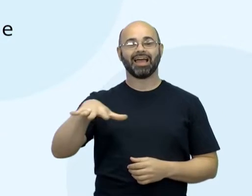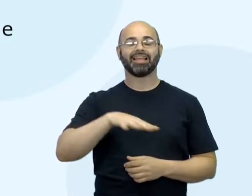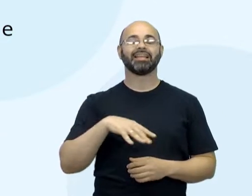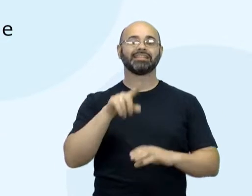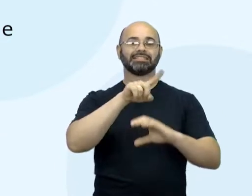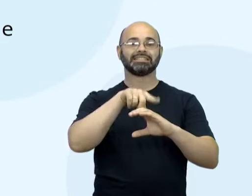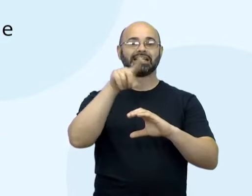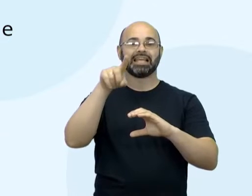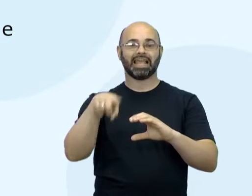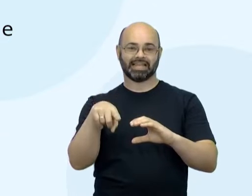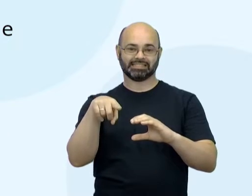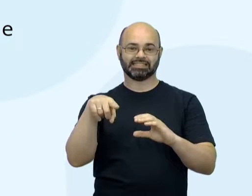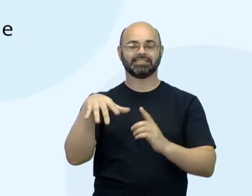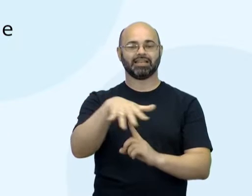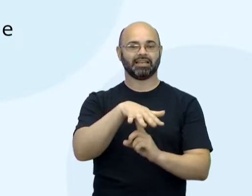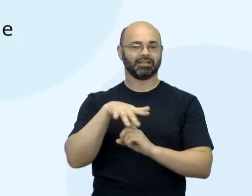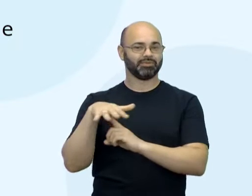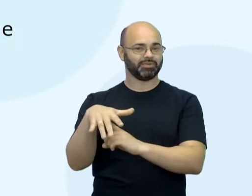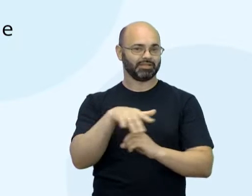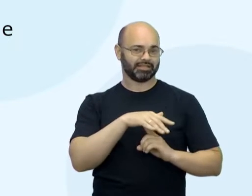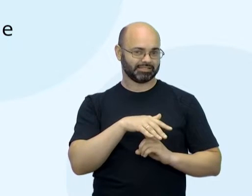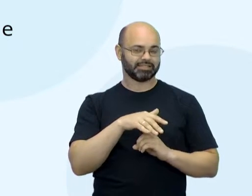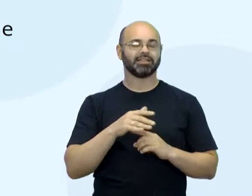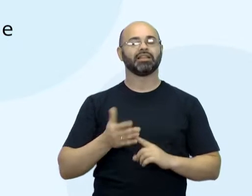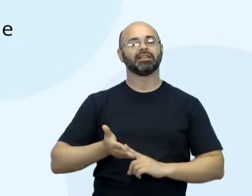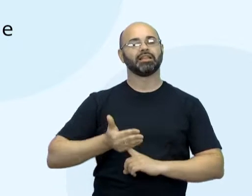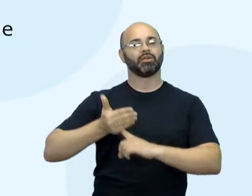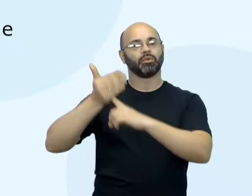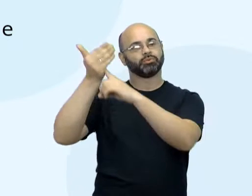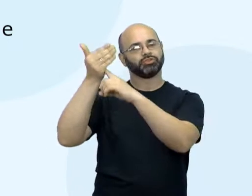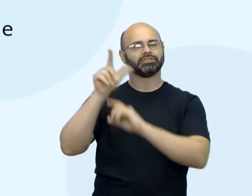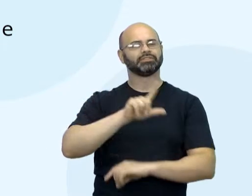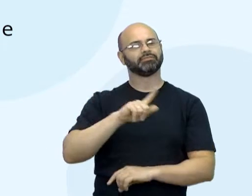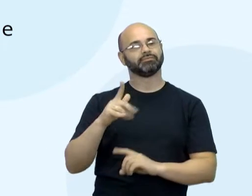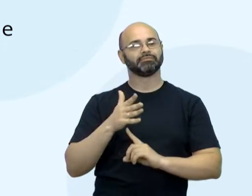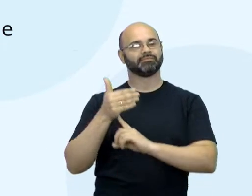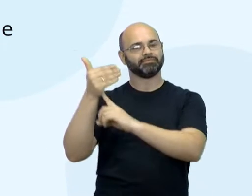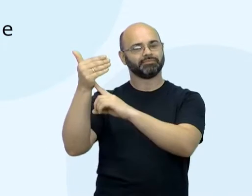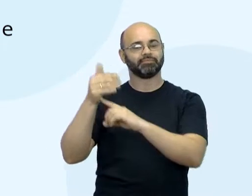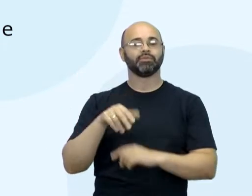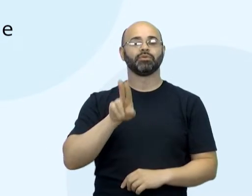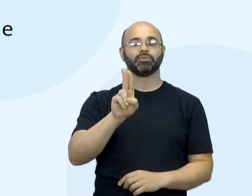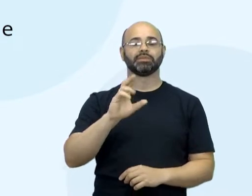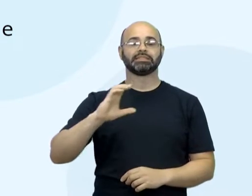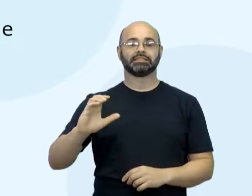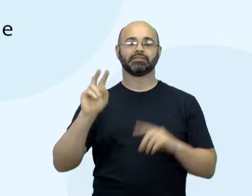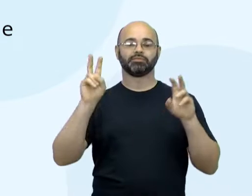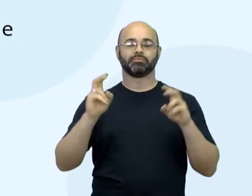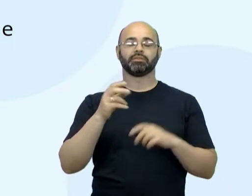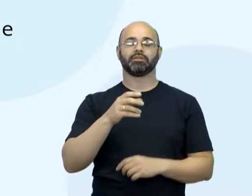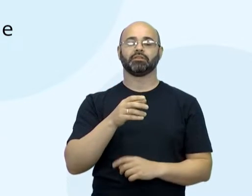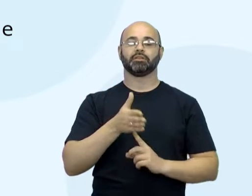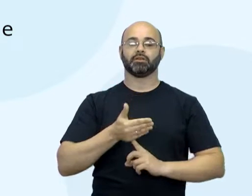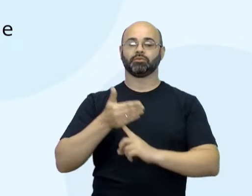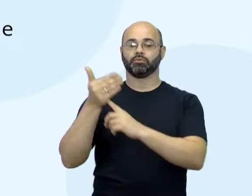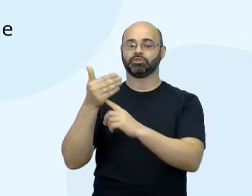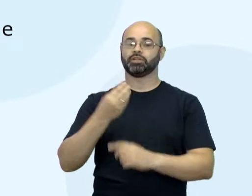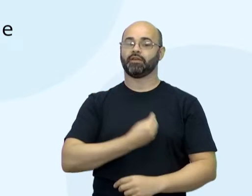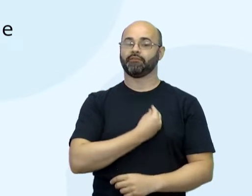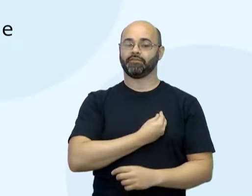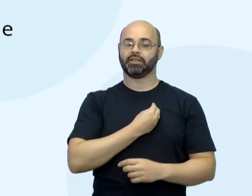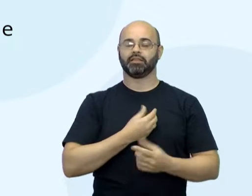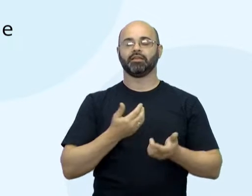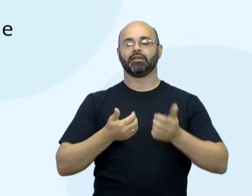suas tecnologias e linguagem e suas tecnologias, unidade curricular 2, tecnologia e qualidade de vida, e o componente, você